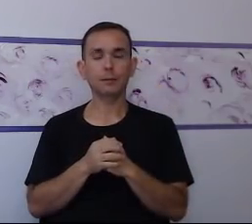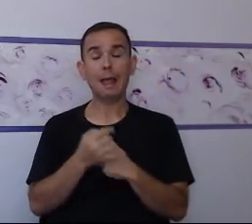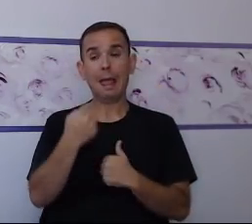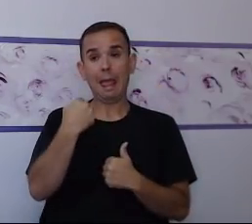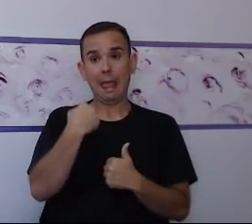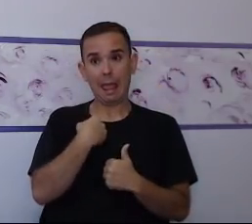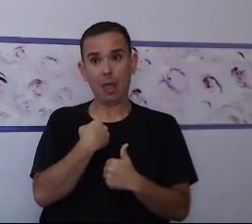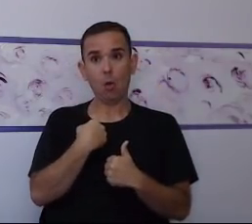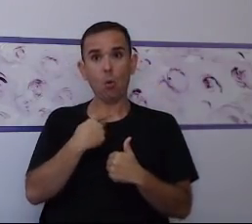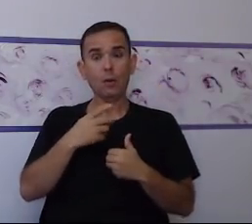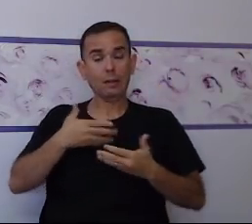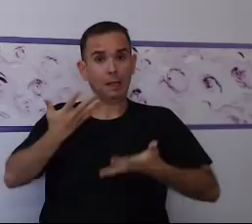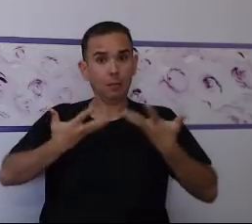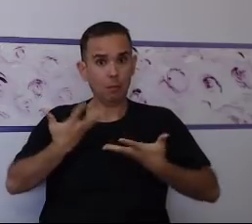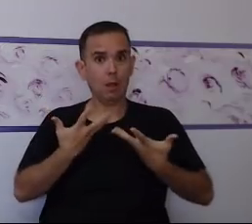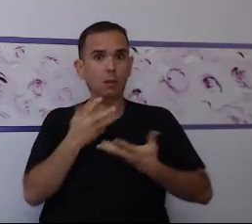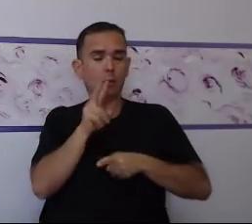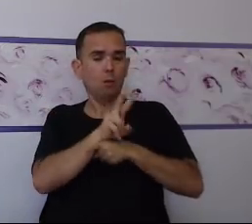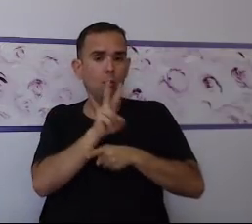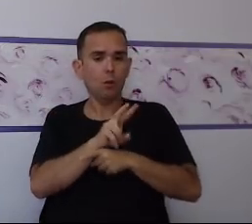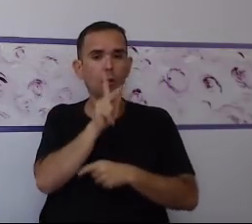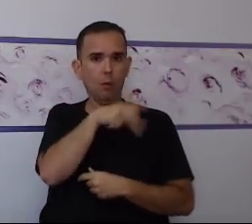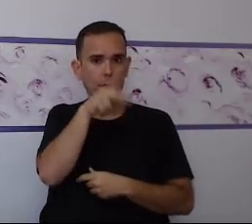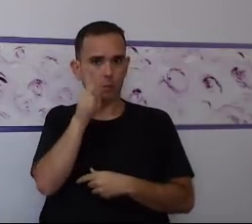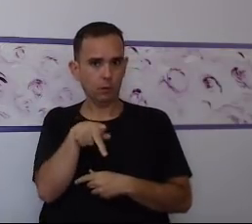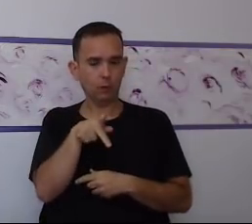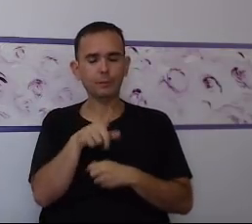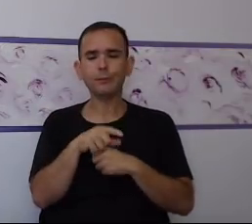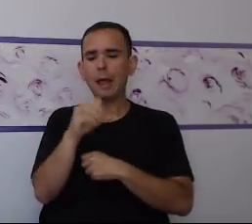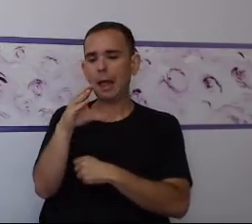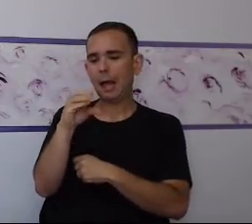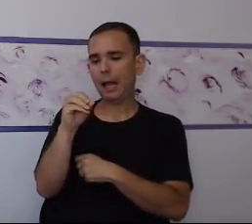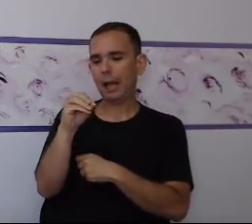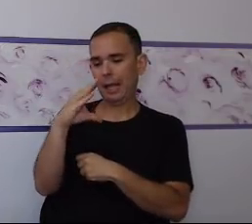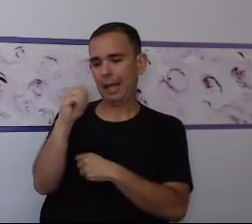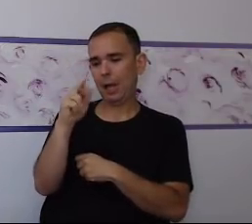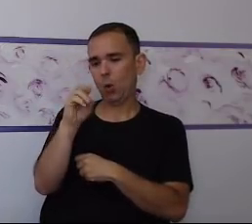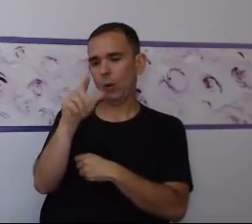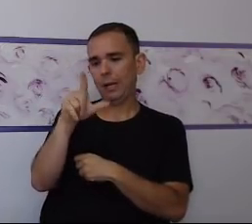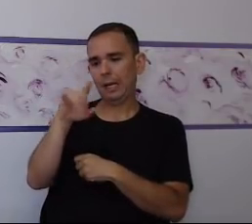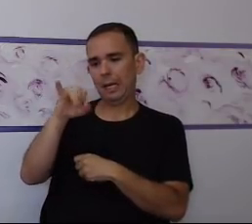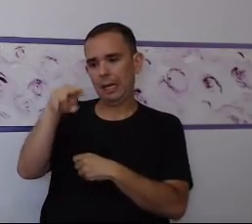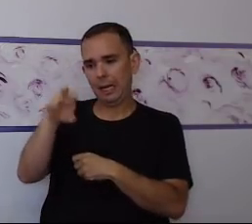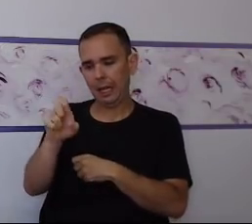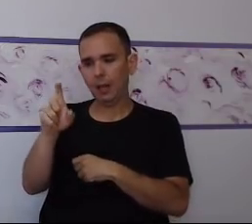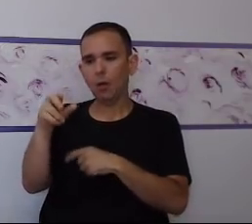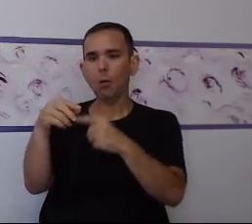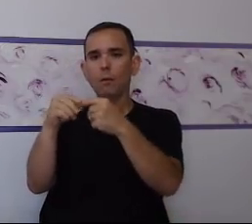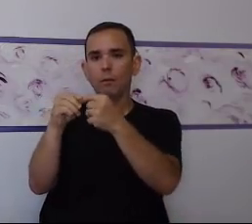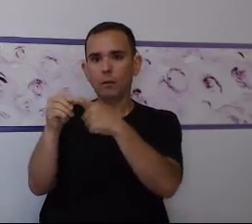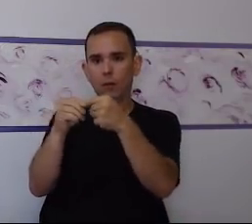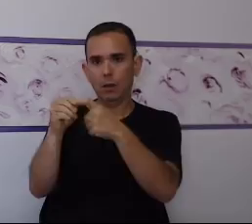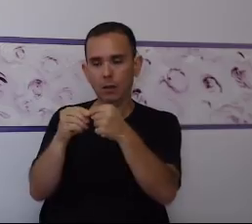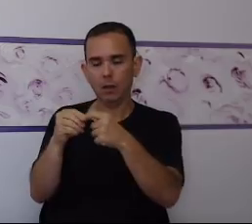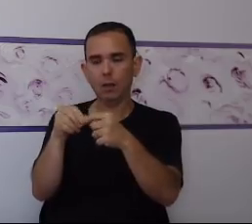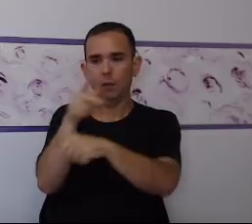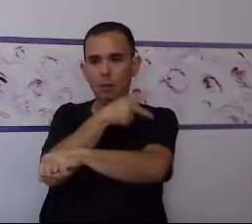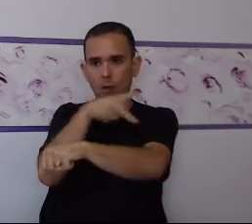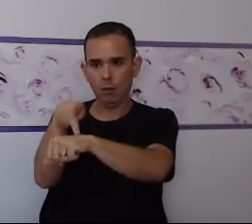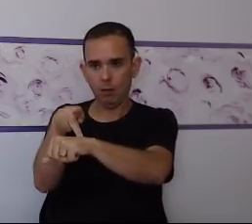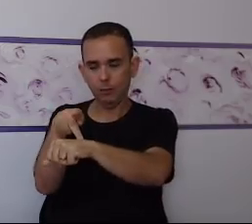Eu, enquanto terapeuta ocupacional e professora, a Caroline Xavier como fisioterapeuta e